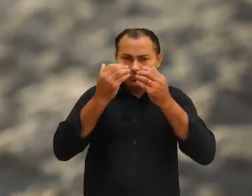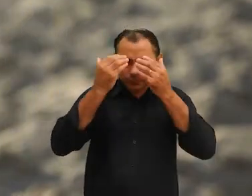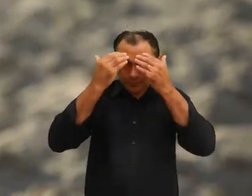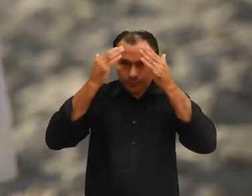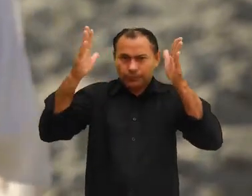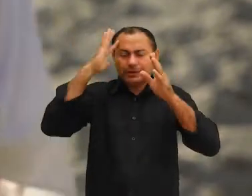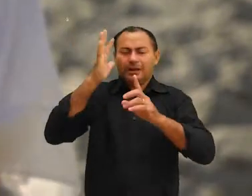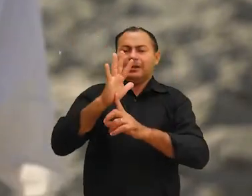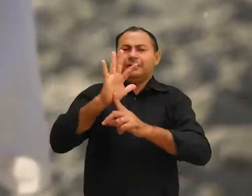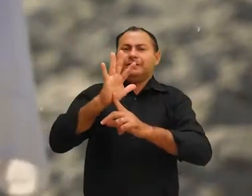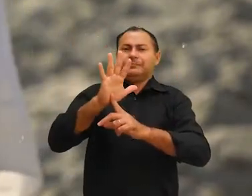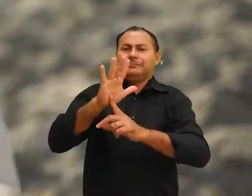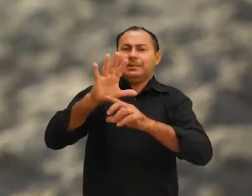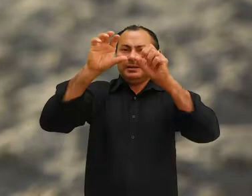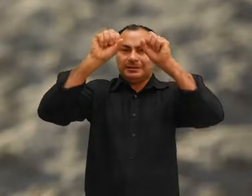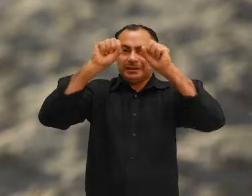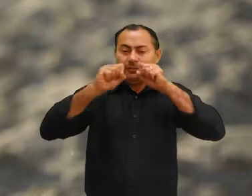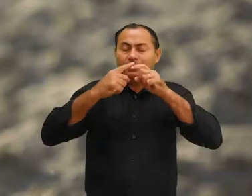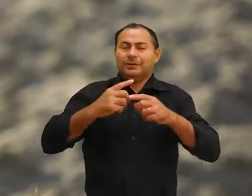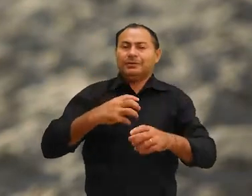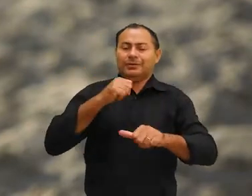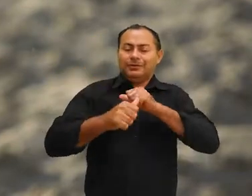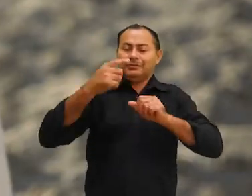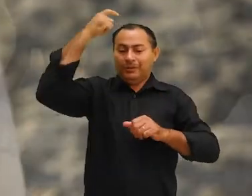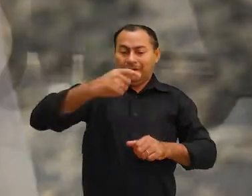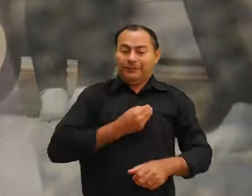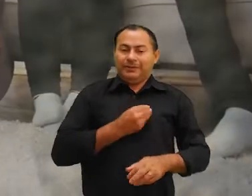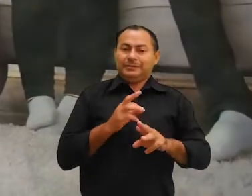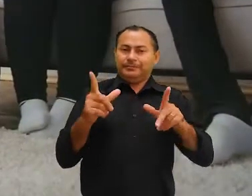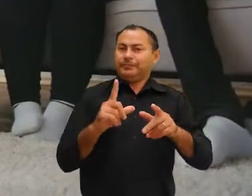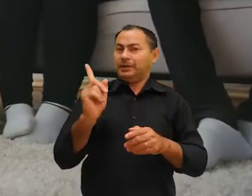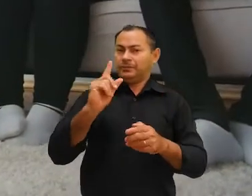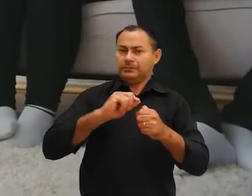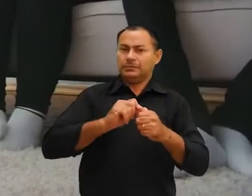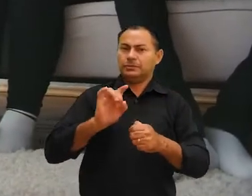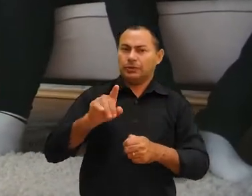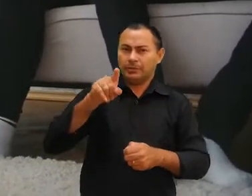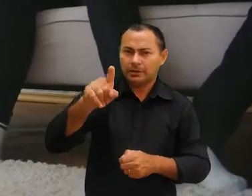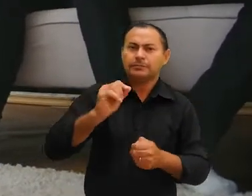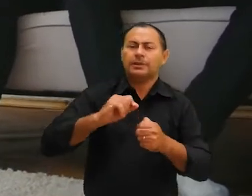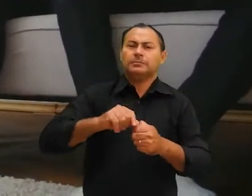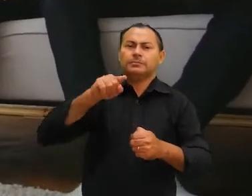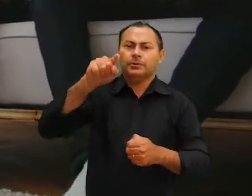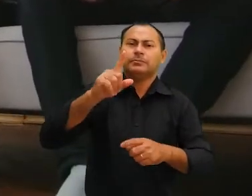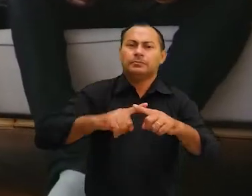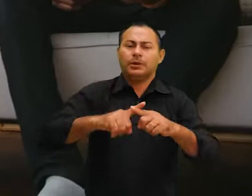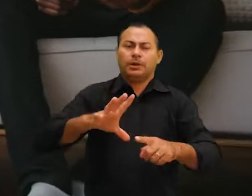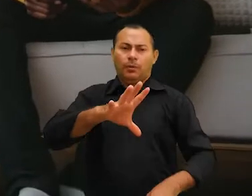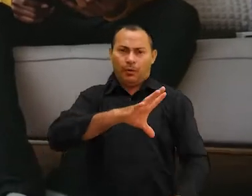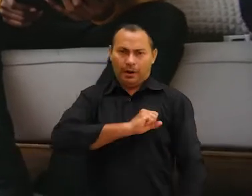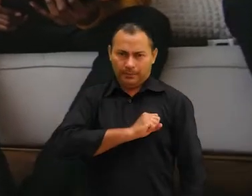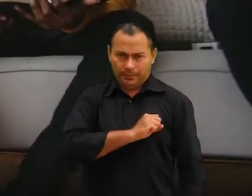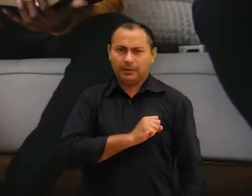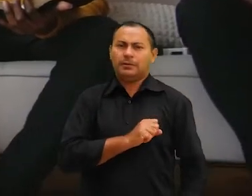acendeu a sua Candeia o e preste atenção ele não fez isso apenas para você ele fez para você